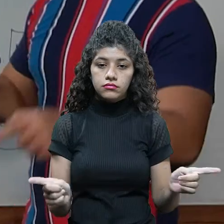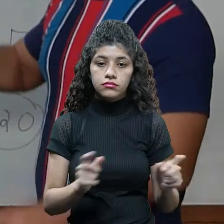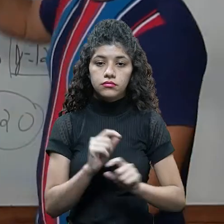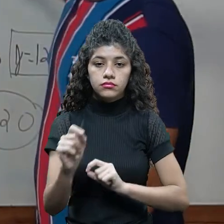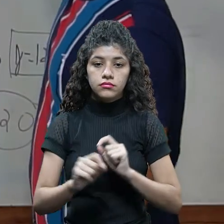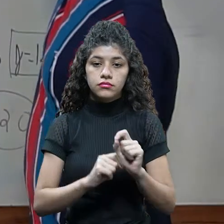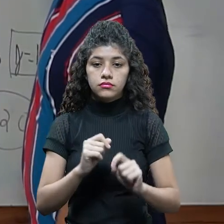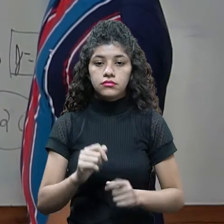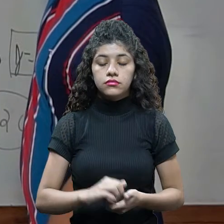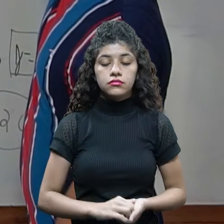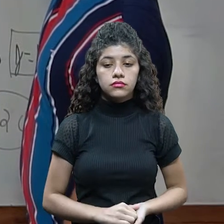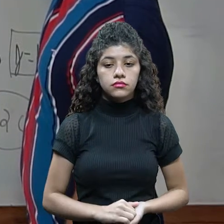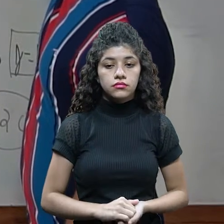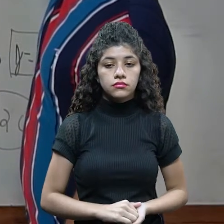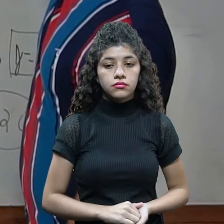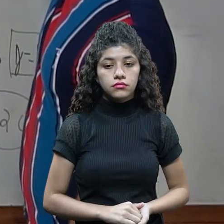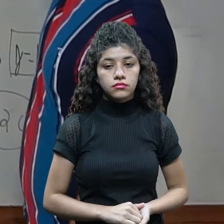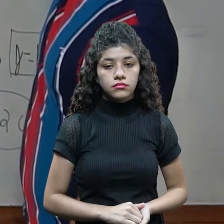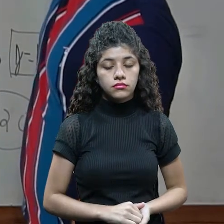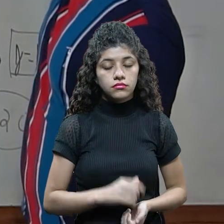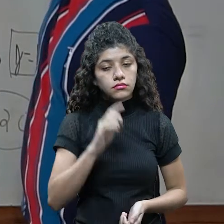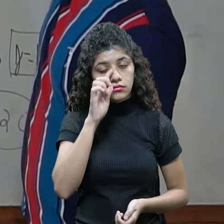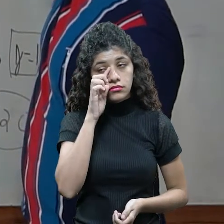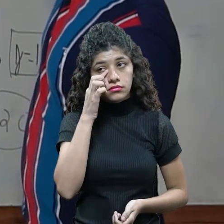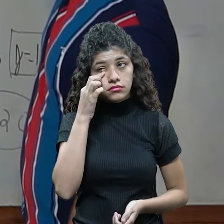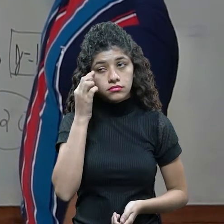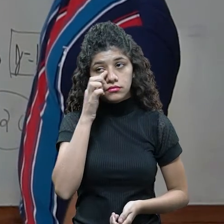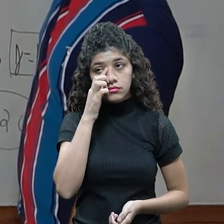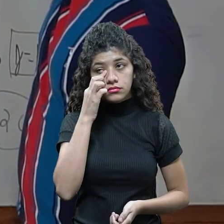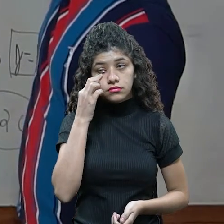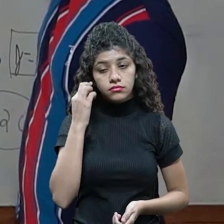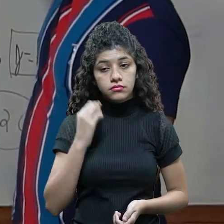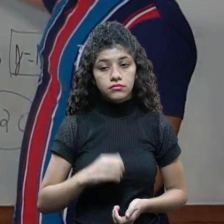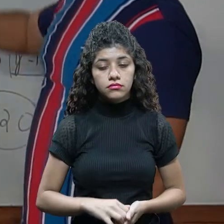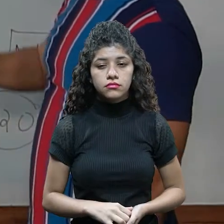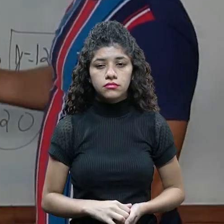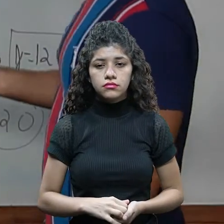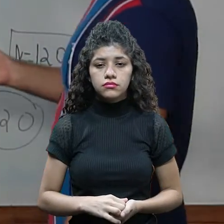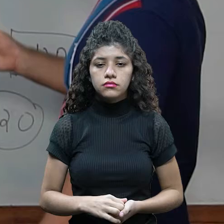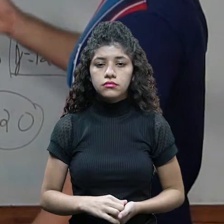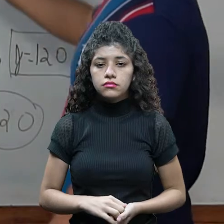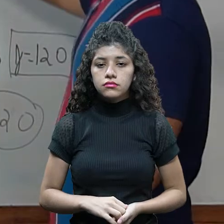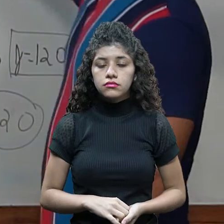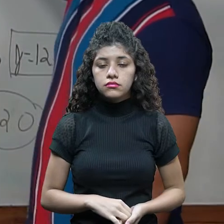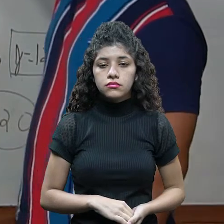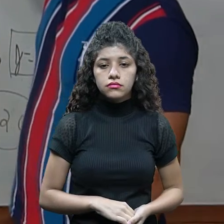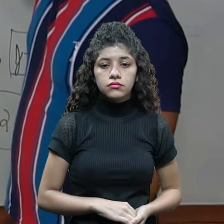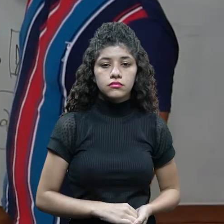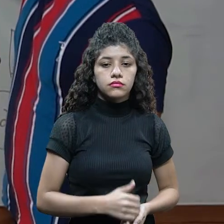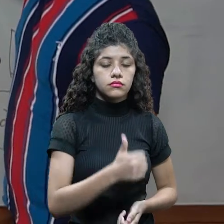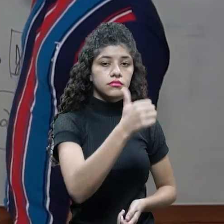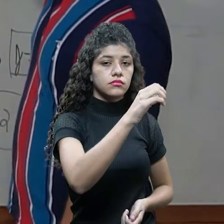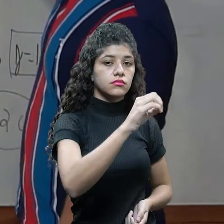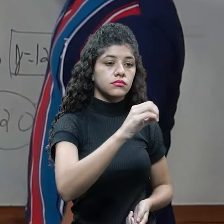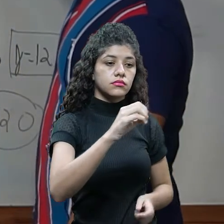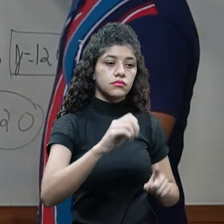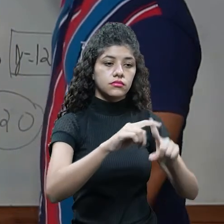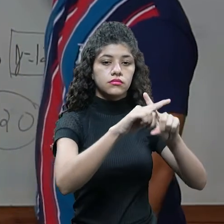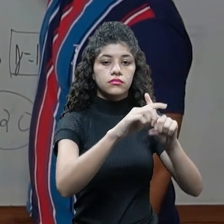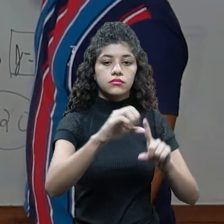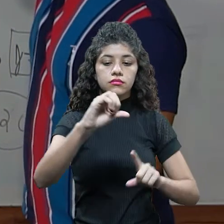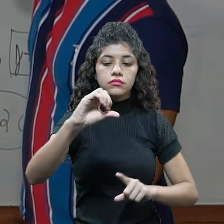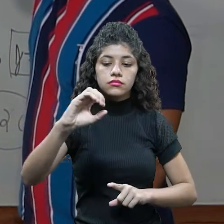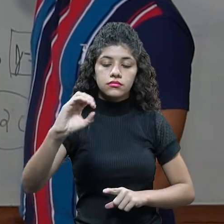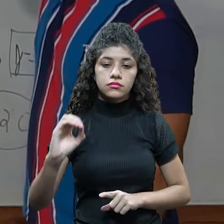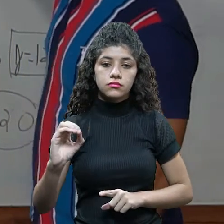que eu faria? Eu ia inverter o que estava em cima, vinha para baixo, o que estava embaixo, vai para cima. Aí, moleza. 10 vezes